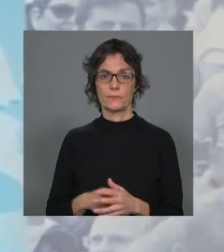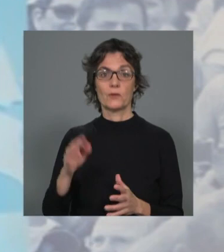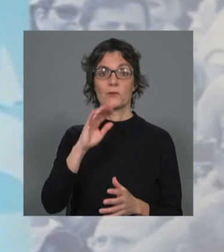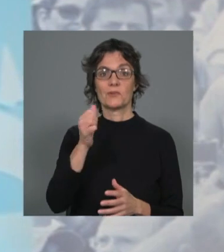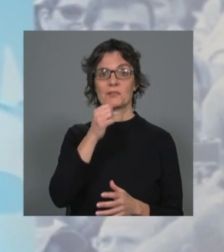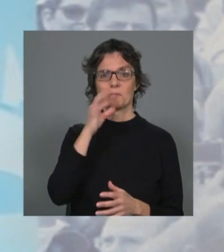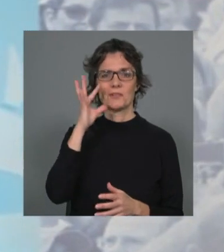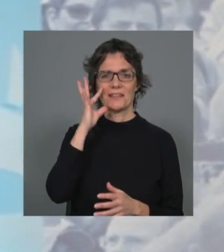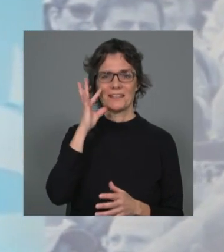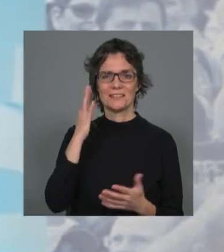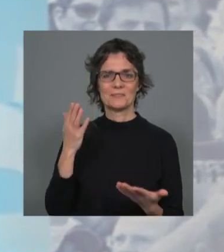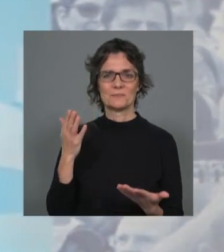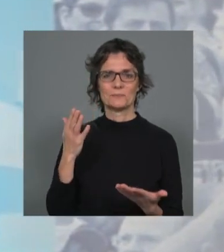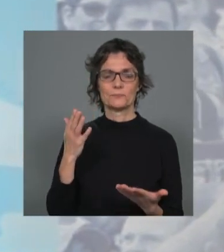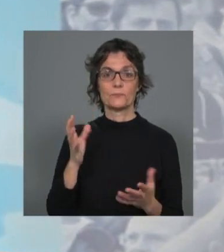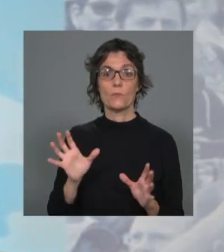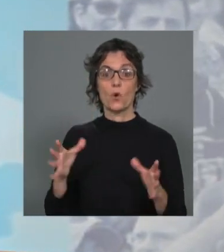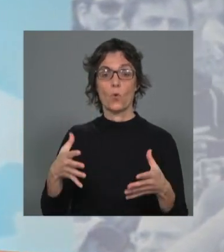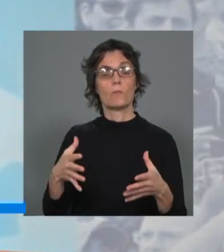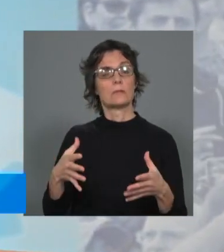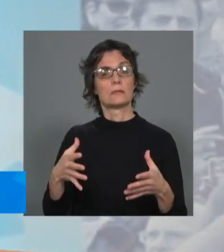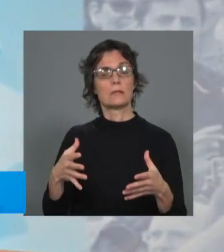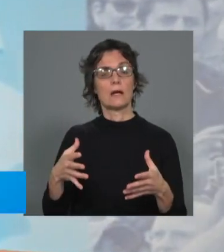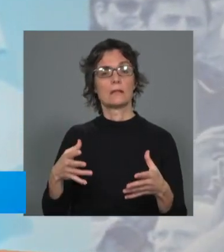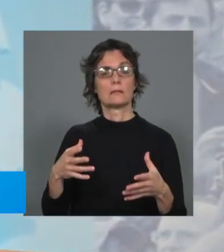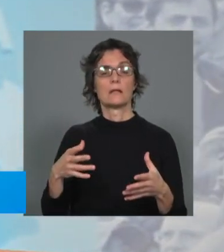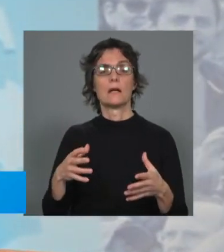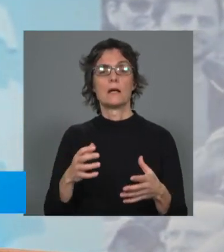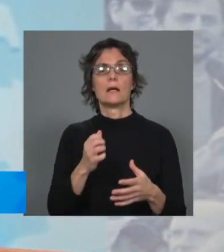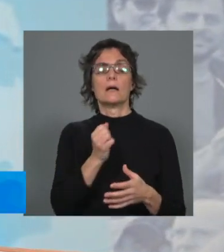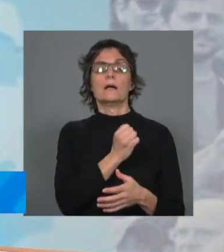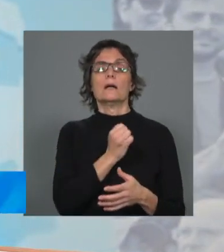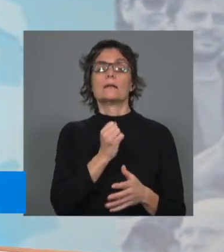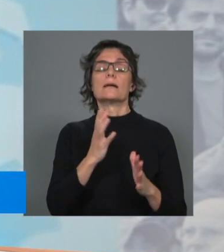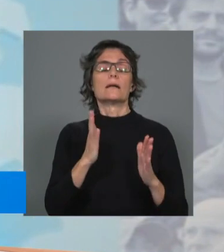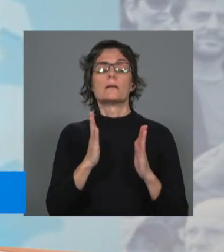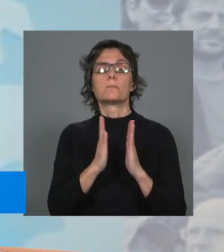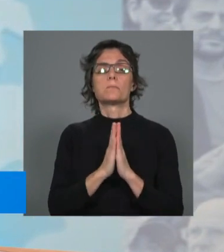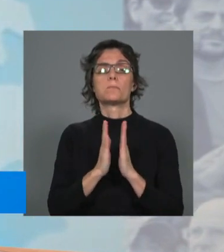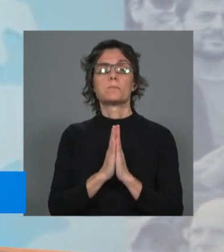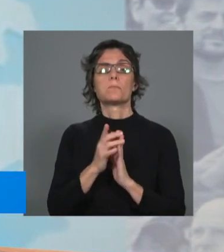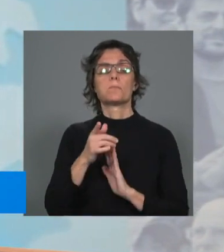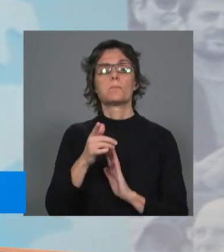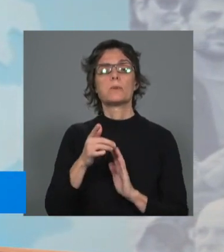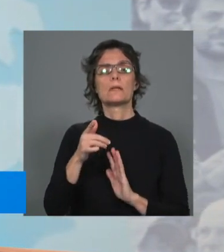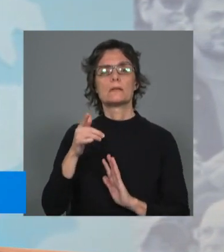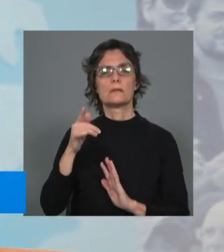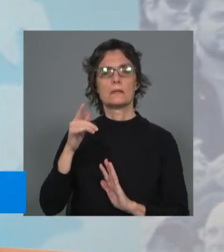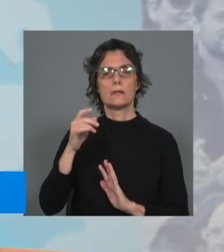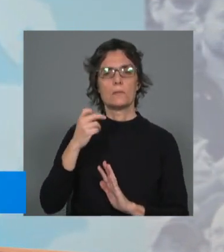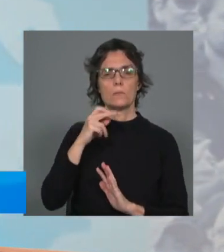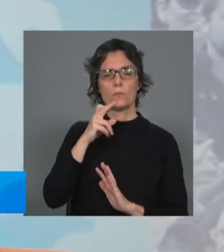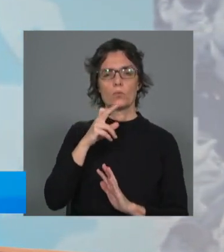Olá, muito boa tarde. A comunidade da Capela do Rato, em Lisboa, tem a decorrer mais uma edição do curso de Filosofia,